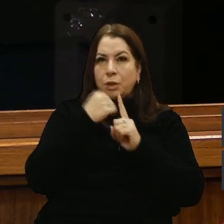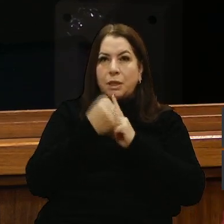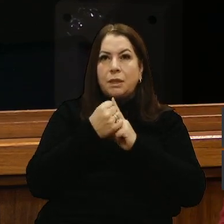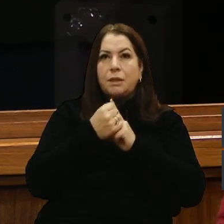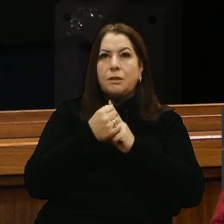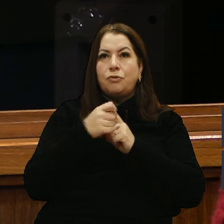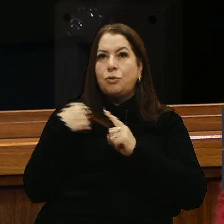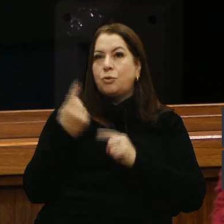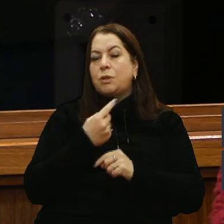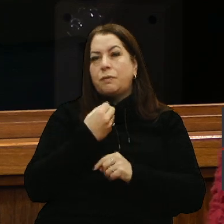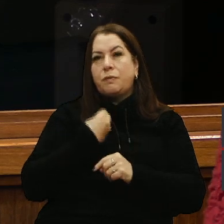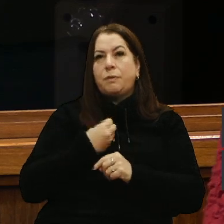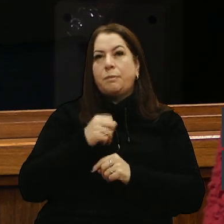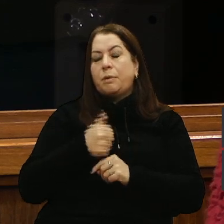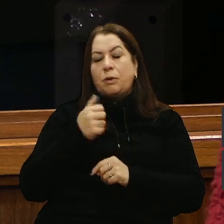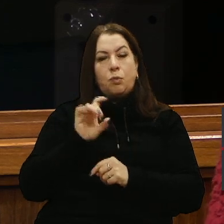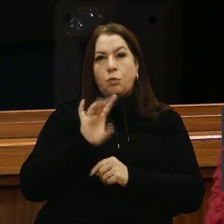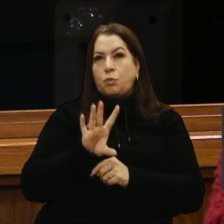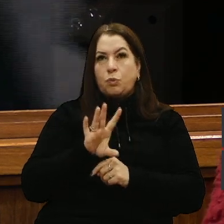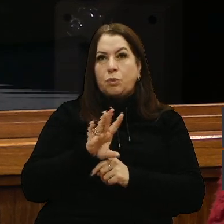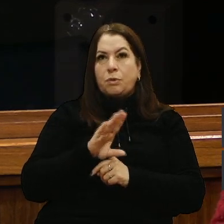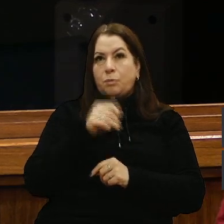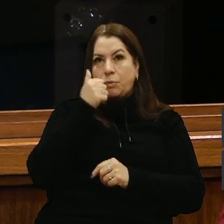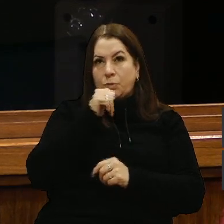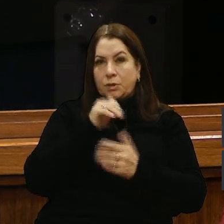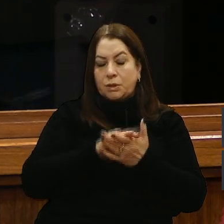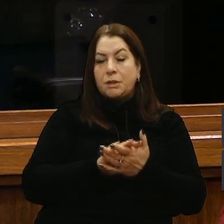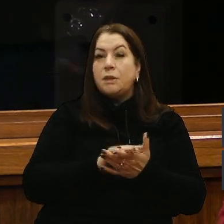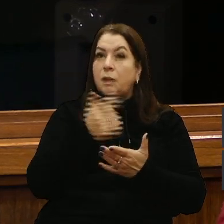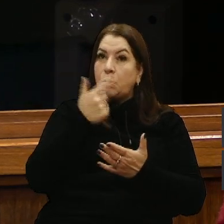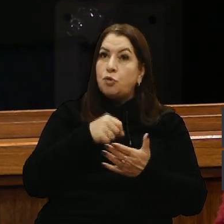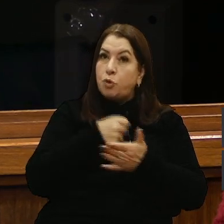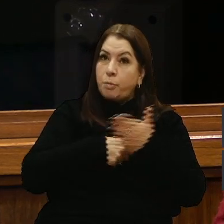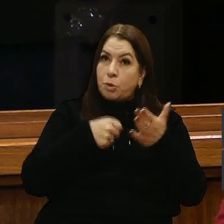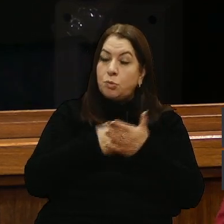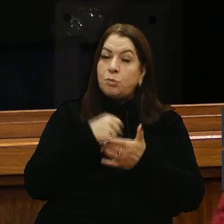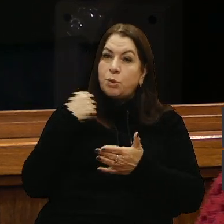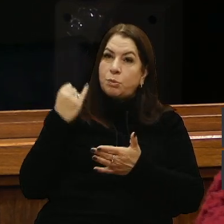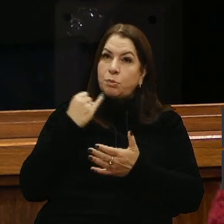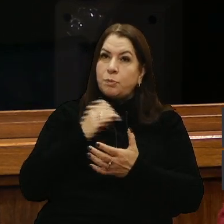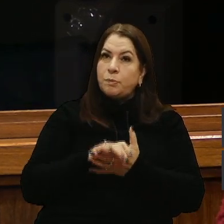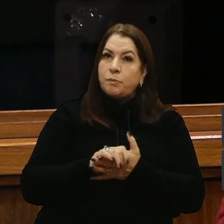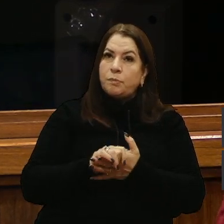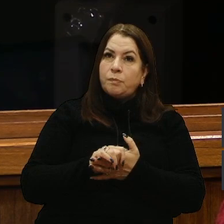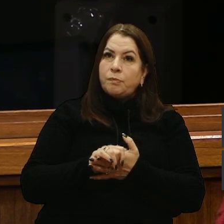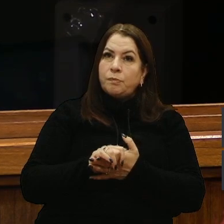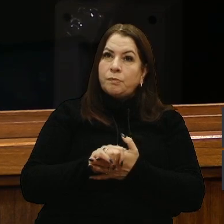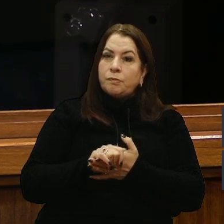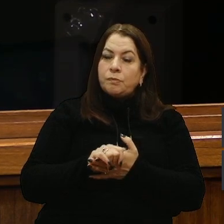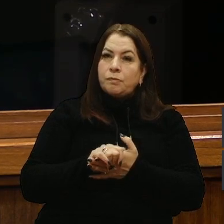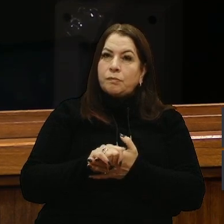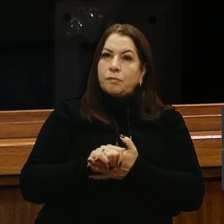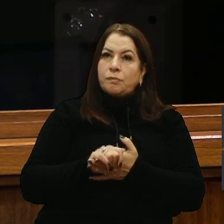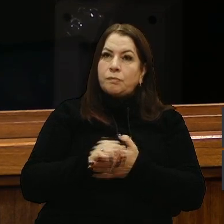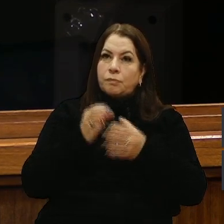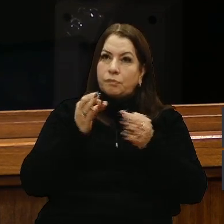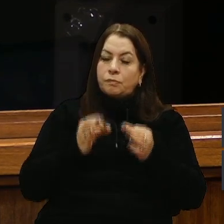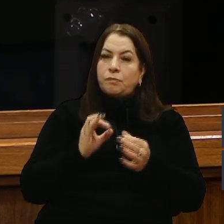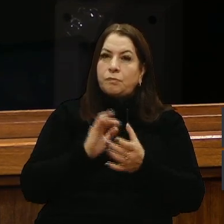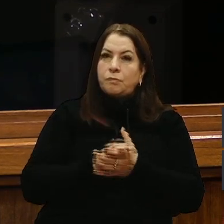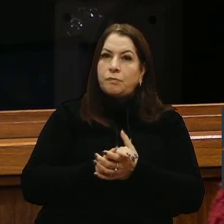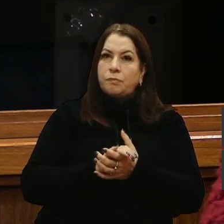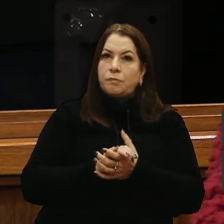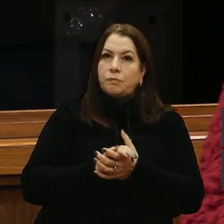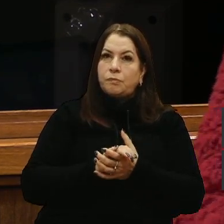melhor. Não é só para as mulheres. Então, acho que é uma luta bem importante e, com certeza,